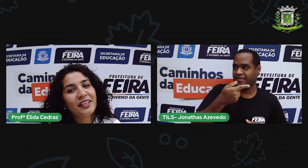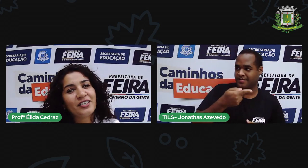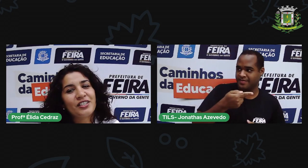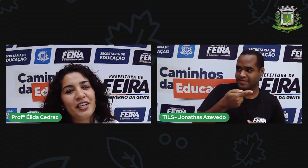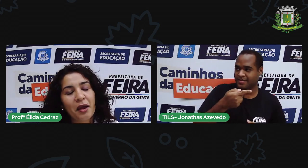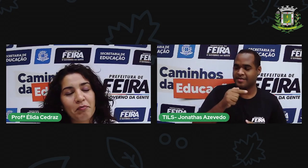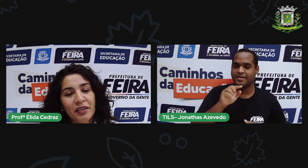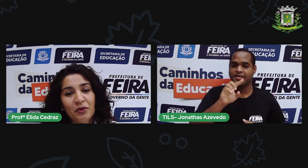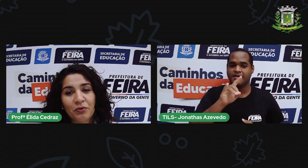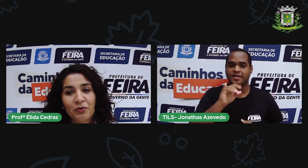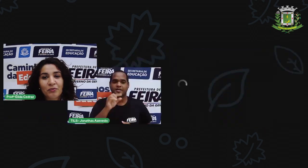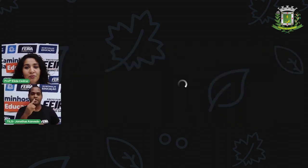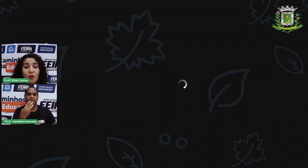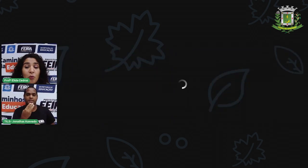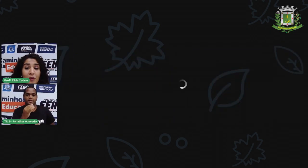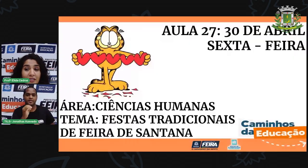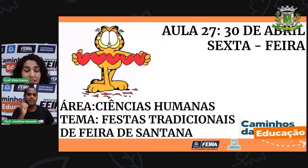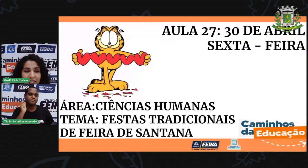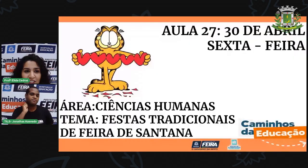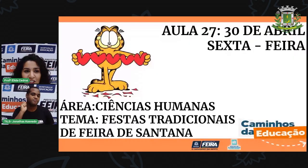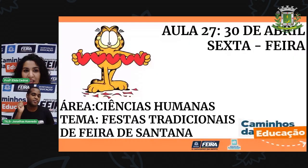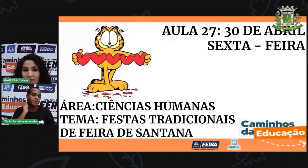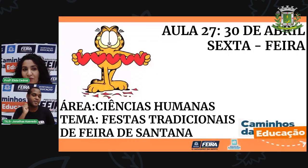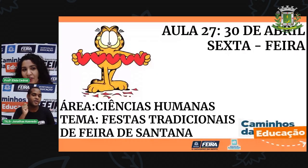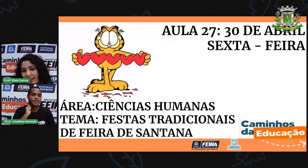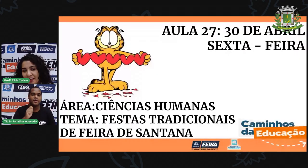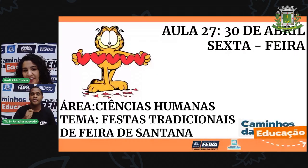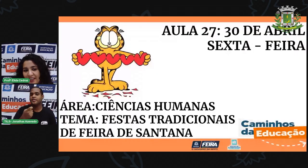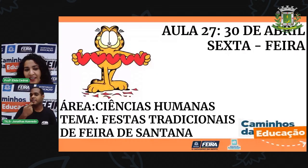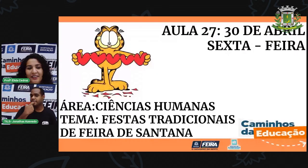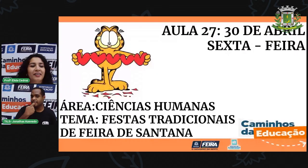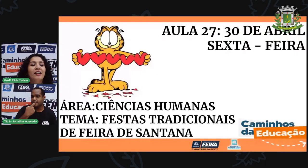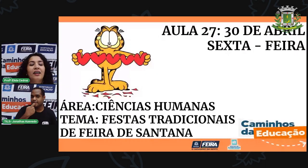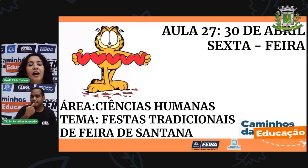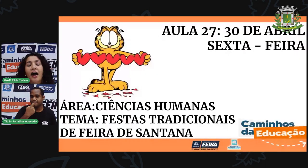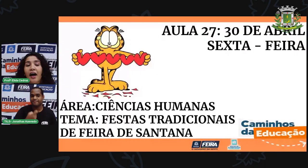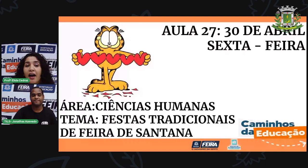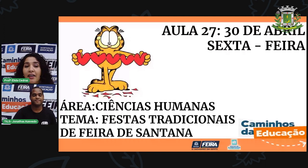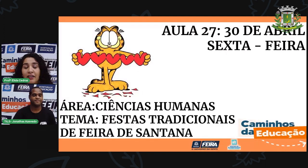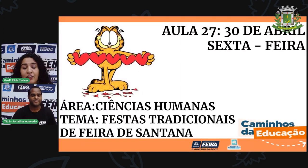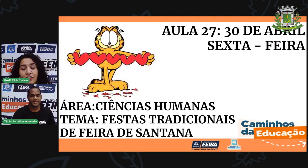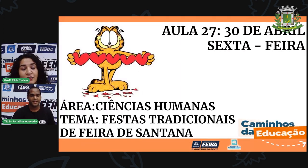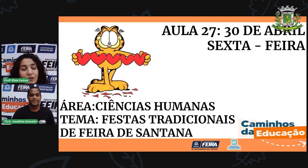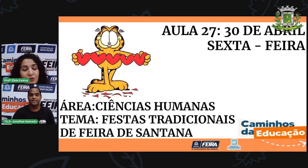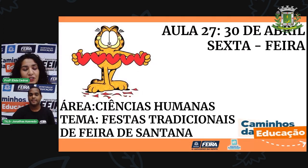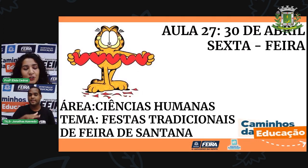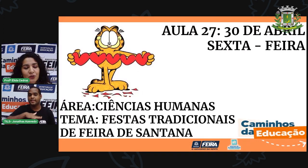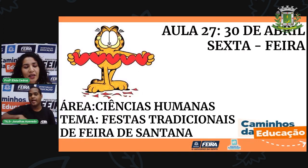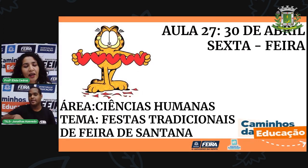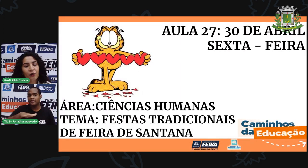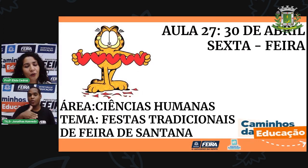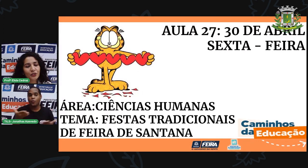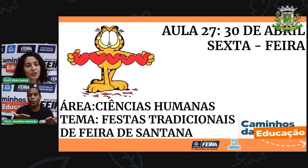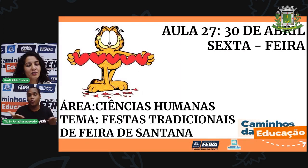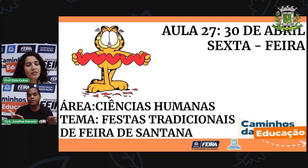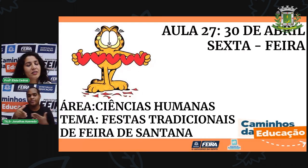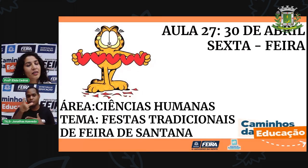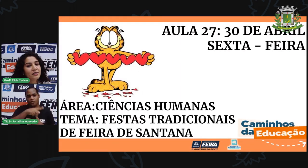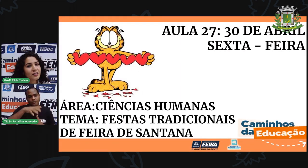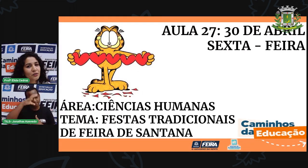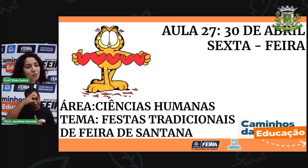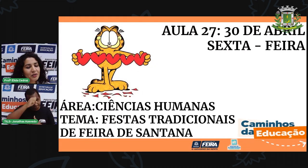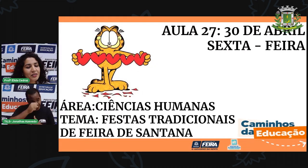30 de abril, uma sexta-feira. A área que nós vamos estudar hoje,